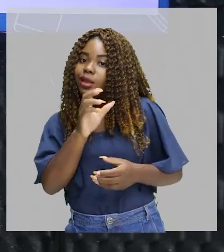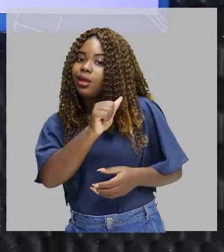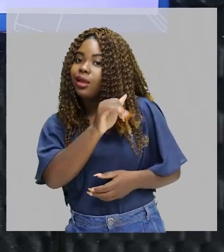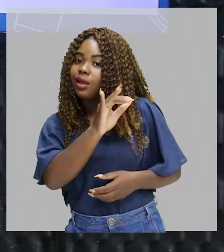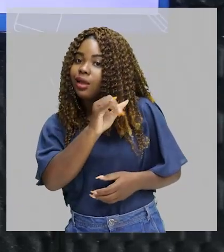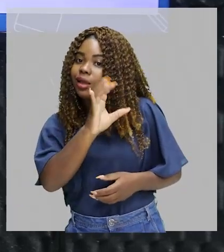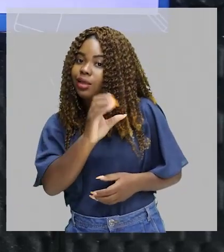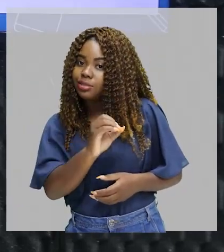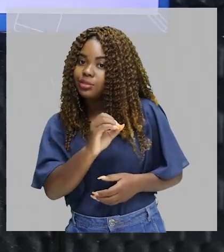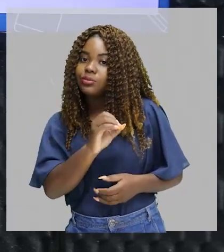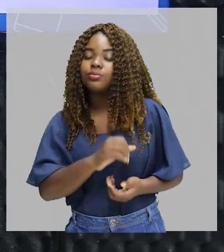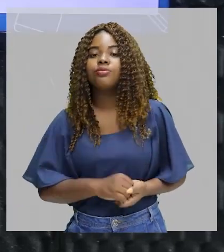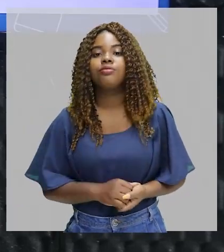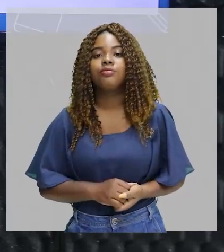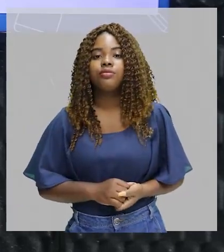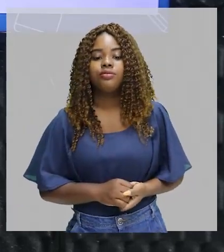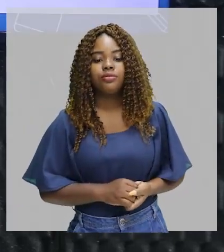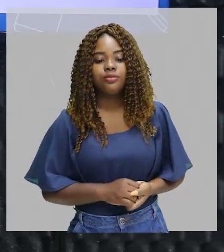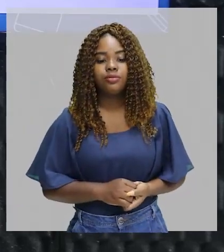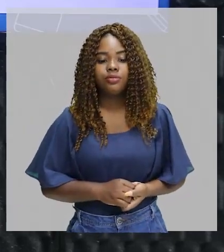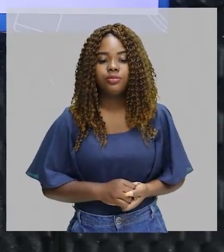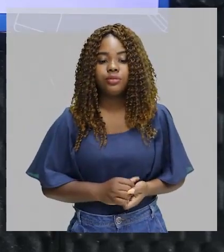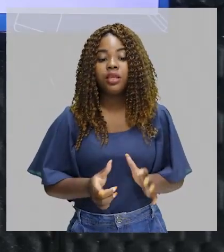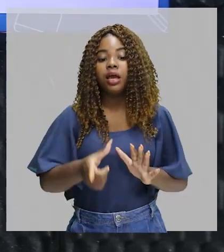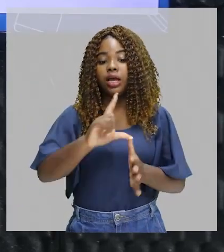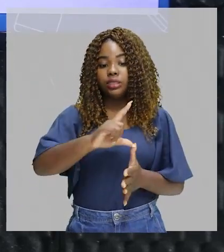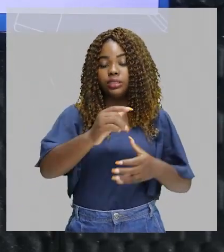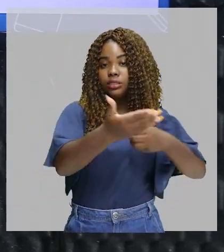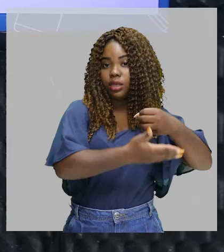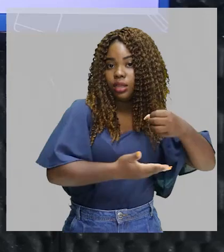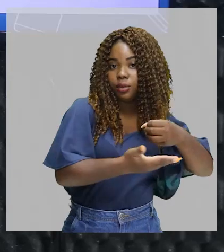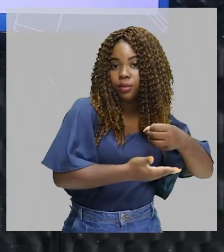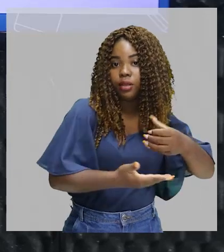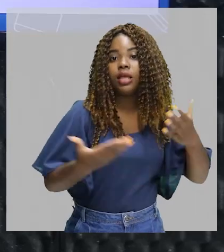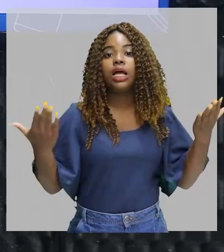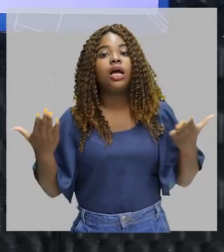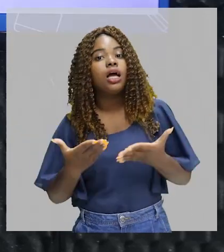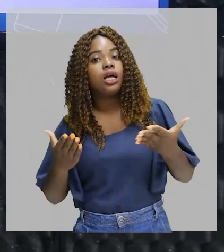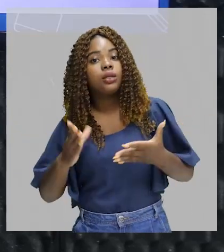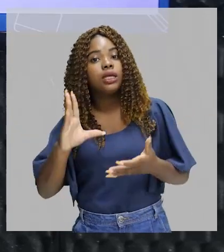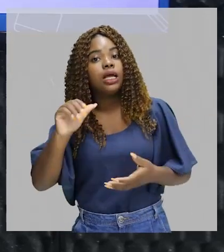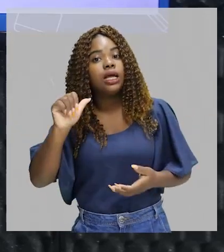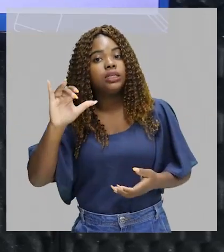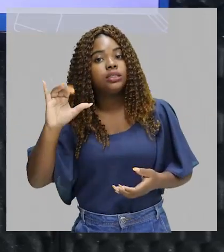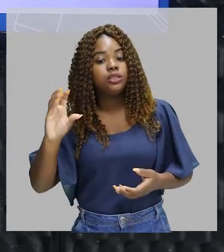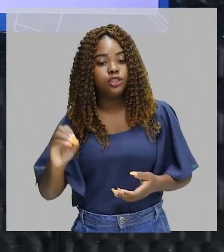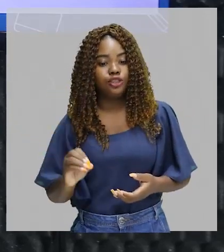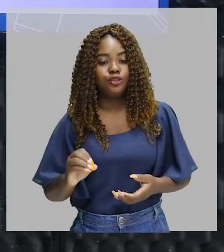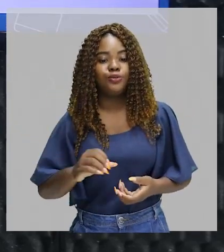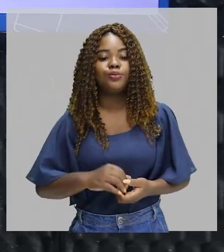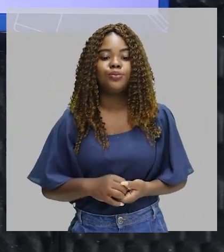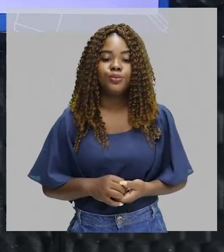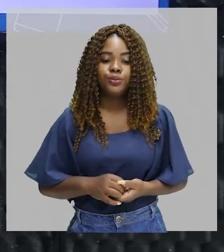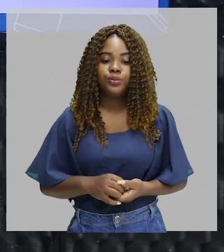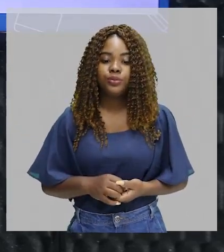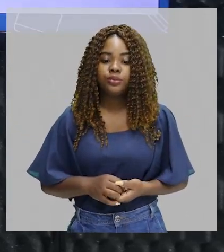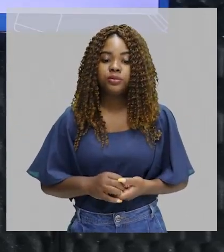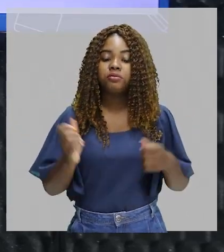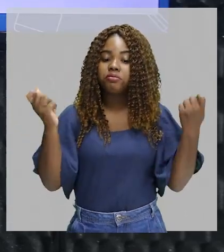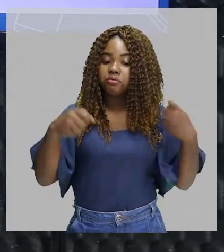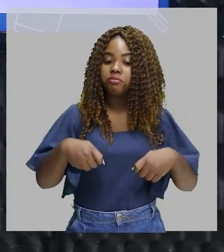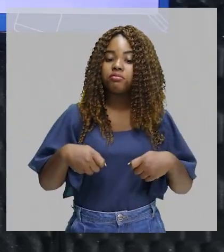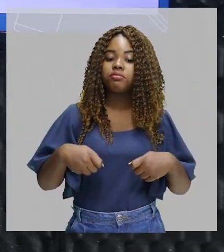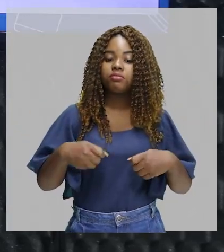ácido. Ora, ela funcionou como base, ora, funcionou como um ácido. Então, podemos dizer